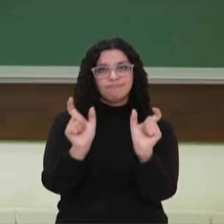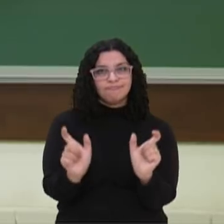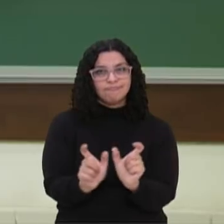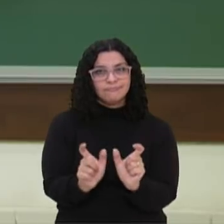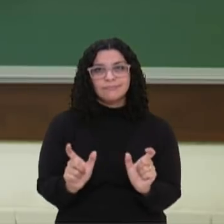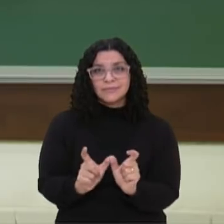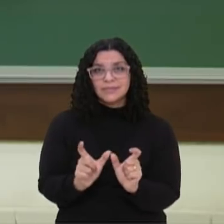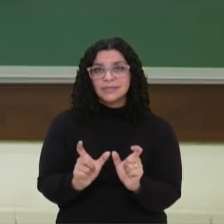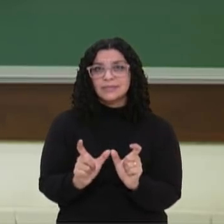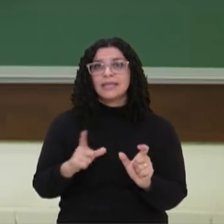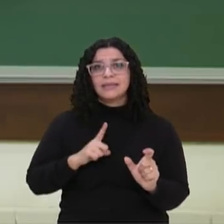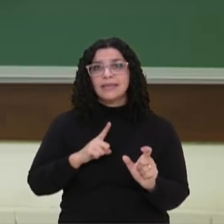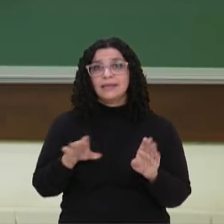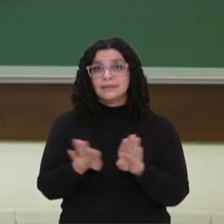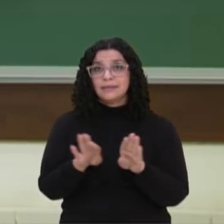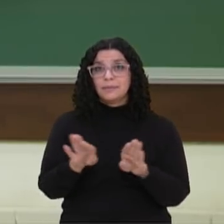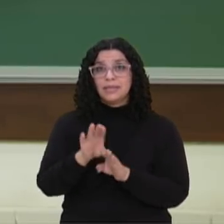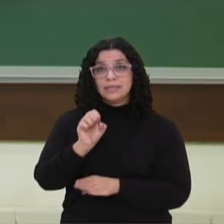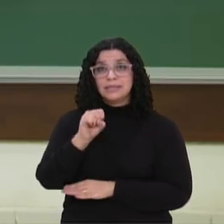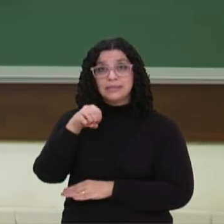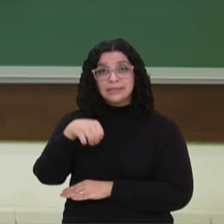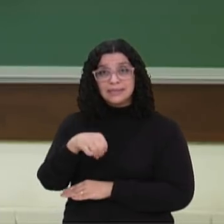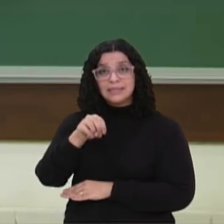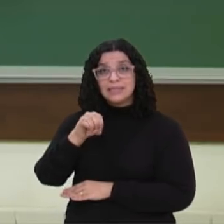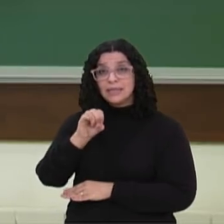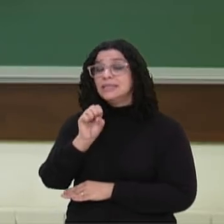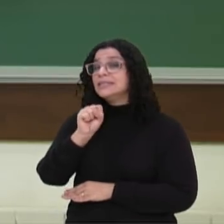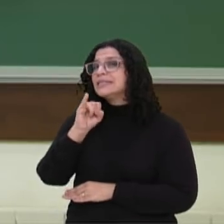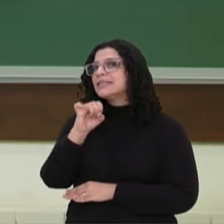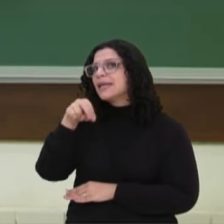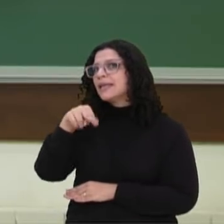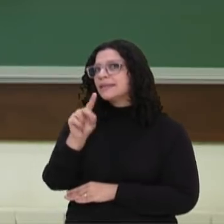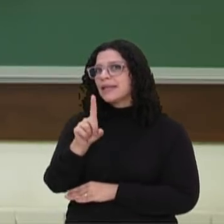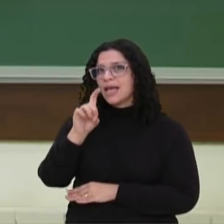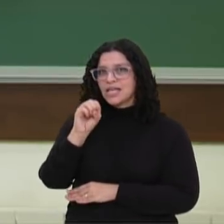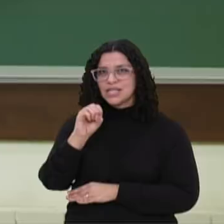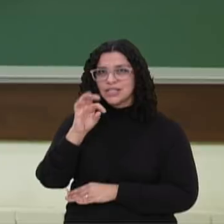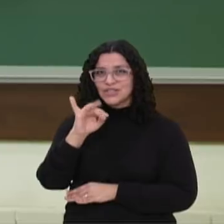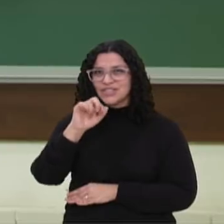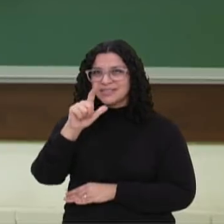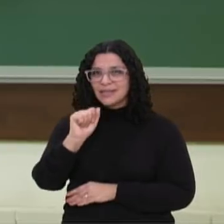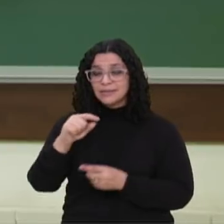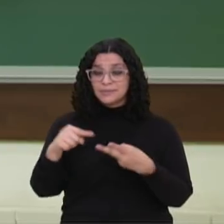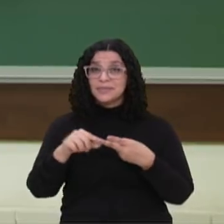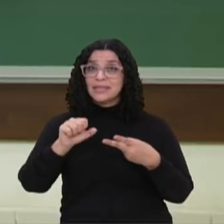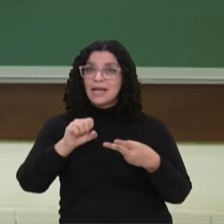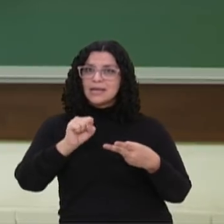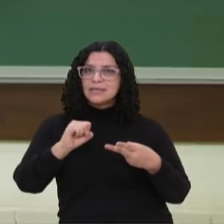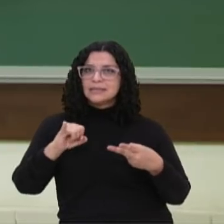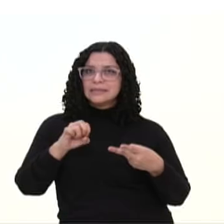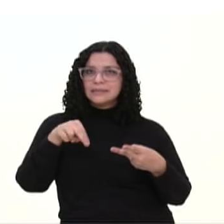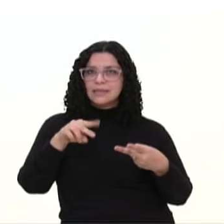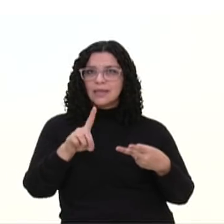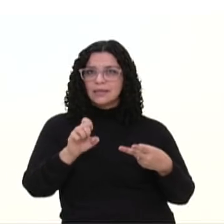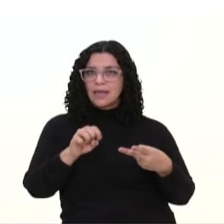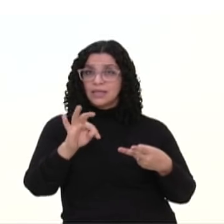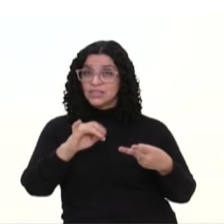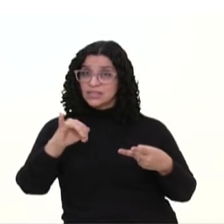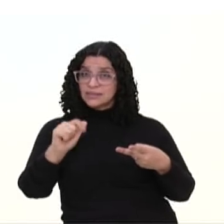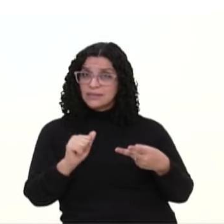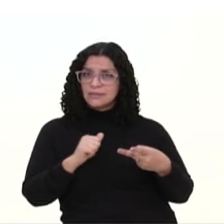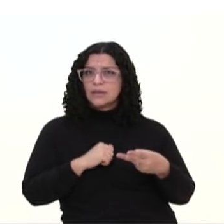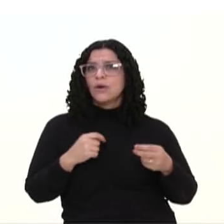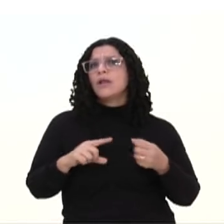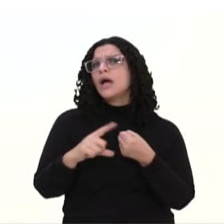coordenadas, sindéticas e assindéticas. Lembra da aula da professora Cleide? Pois então, artigo 7º, a água